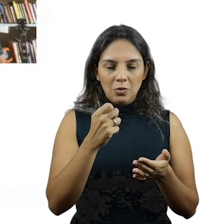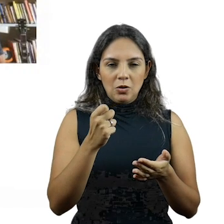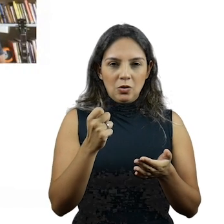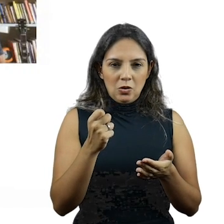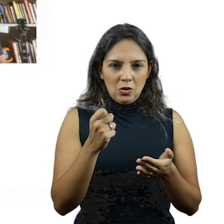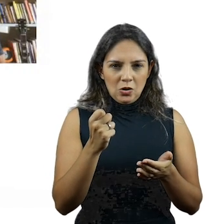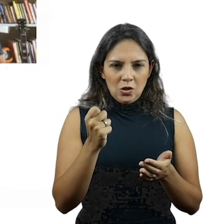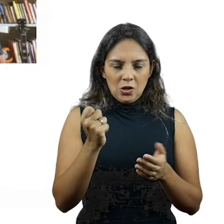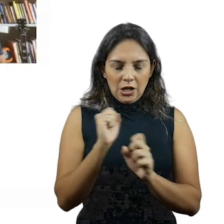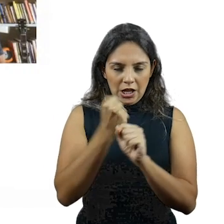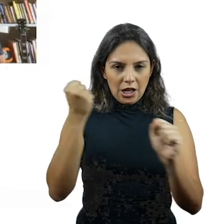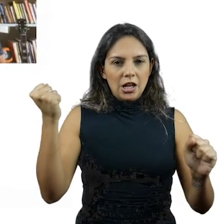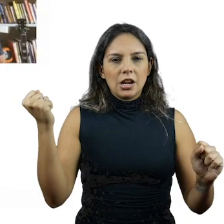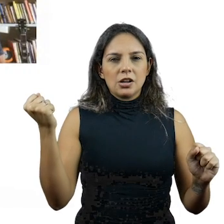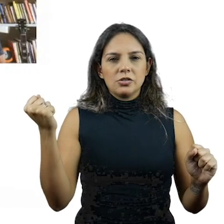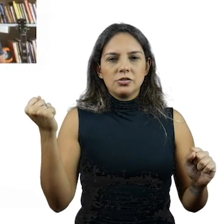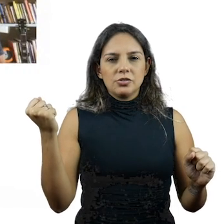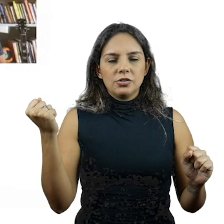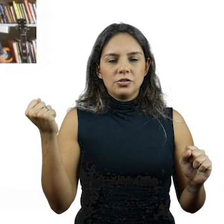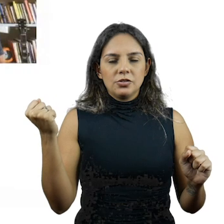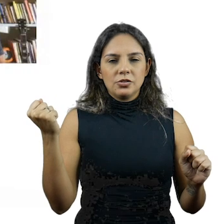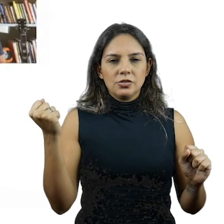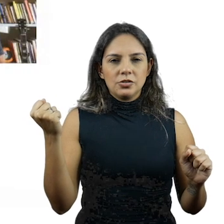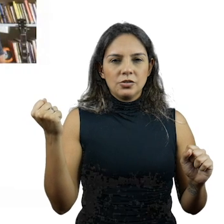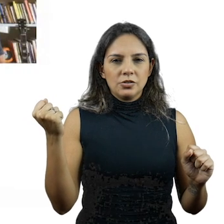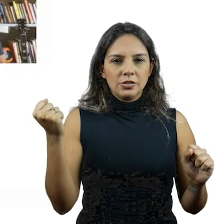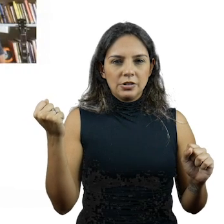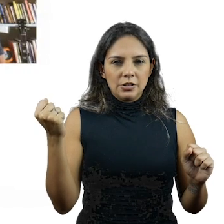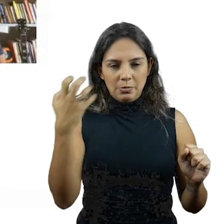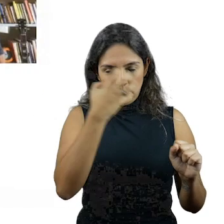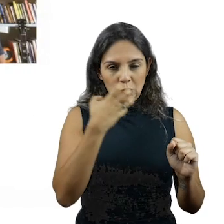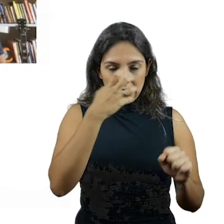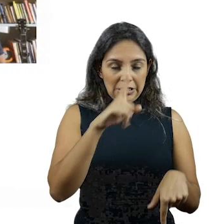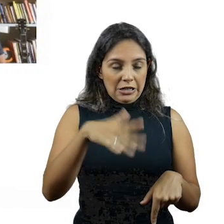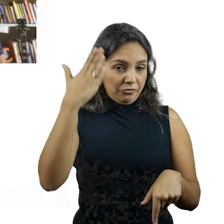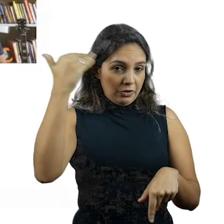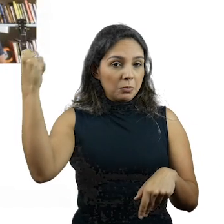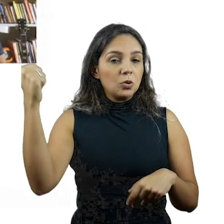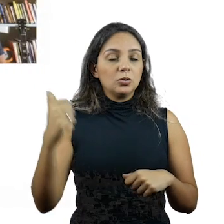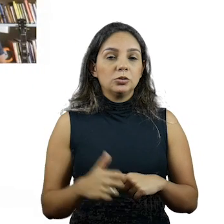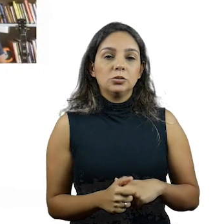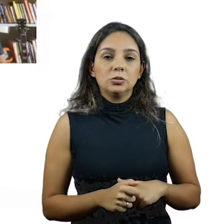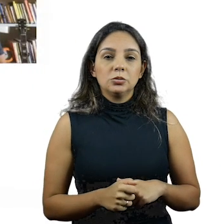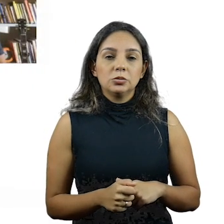grande maestro da trilha sonora, né, mundial, infelizmente, nos deixou.